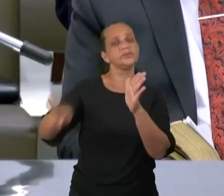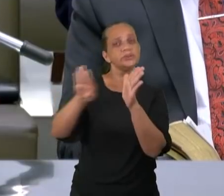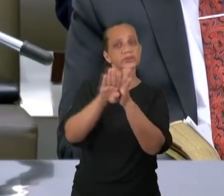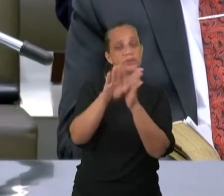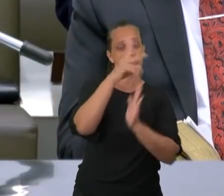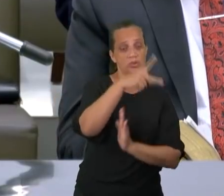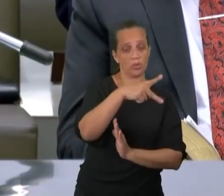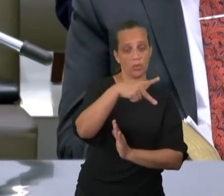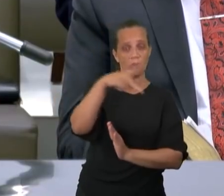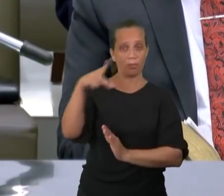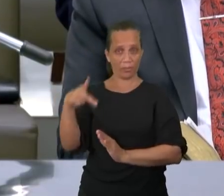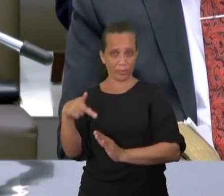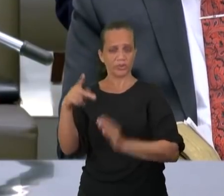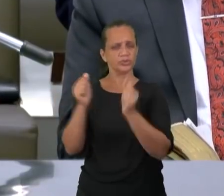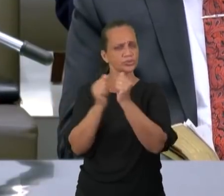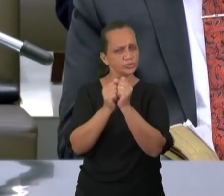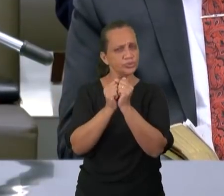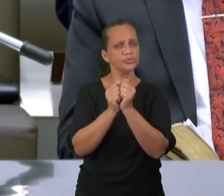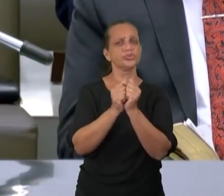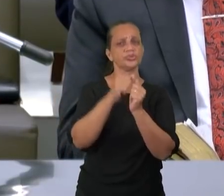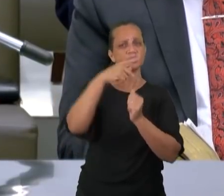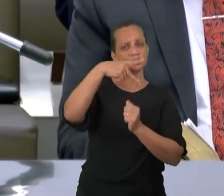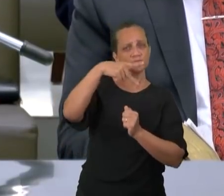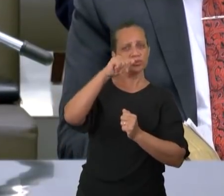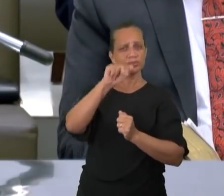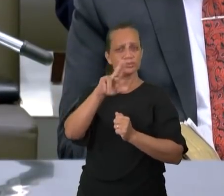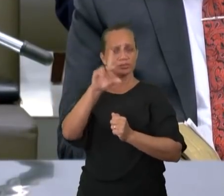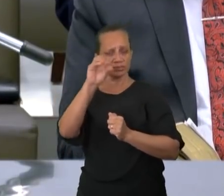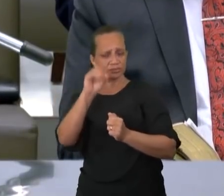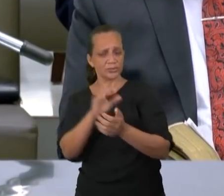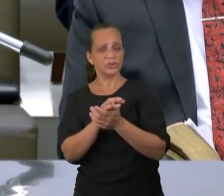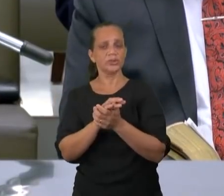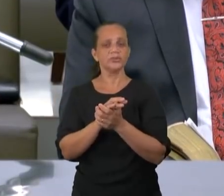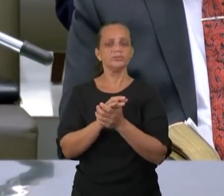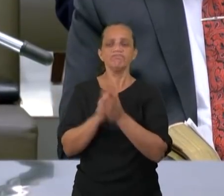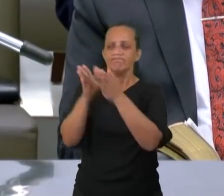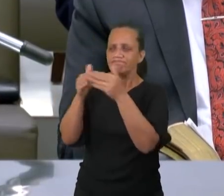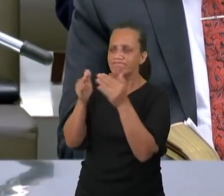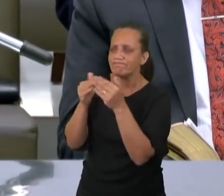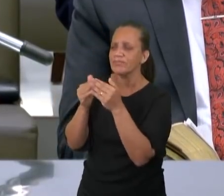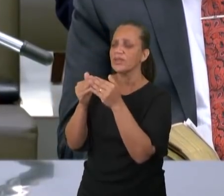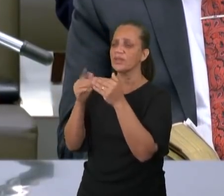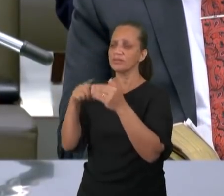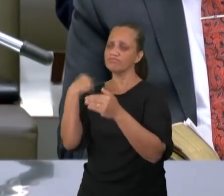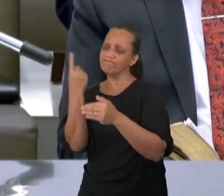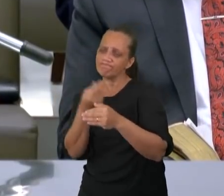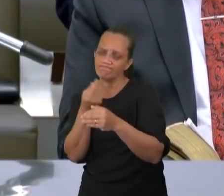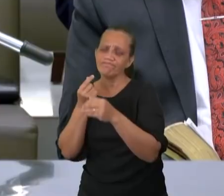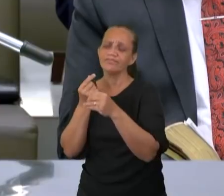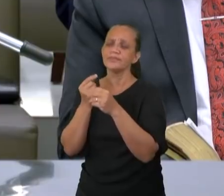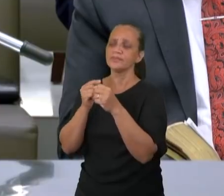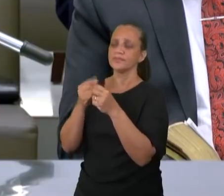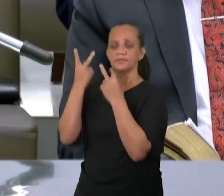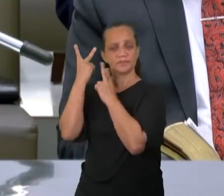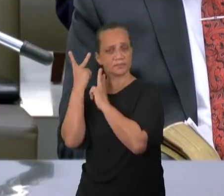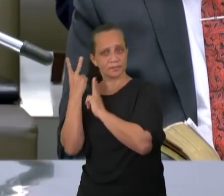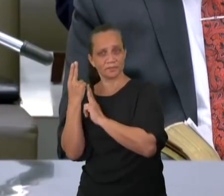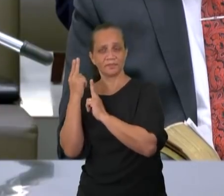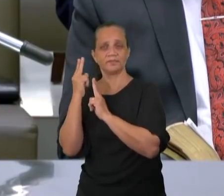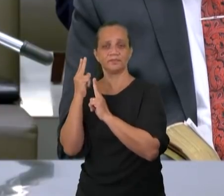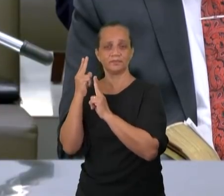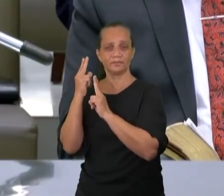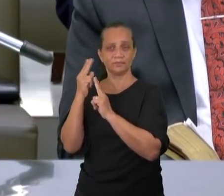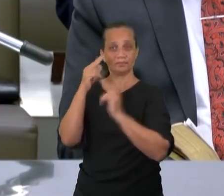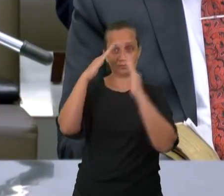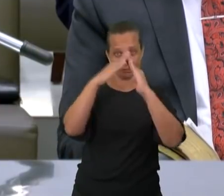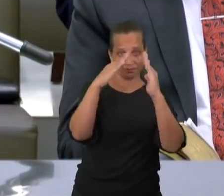o pastor Paulo, não é? E nós ficamos ali. Ele pediu que durante a noite nós dormíssemos, todas as noites ali na casa pastoral. E nós